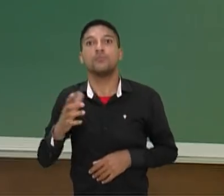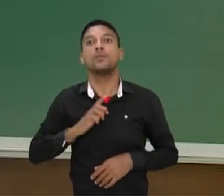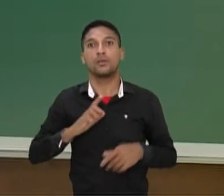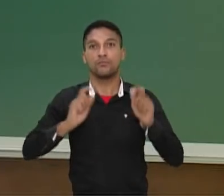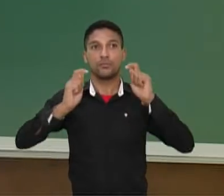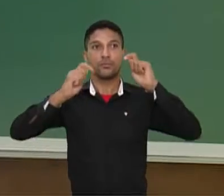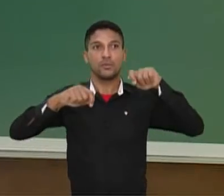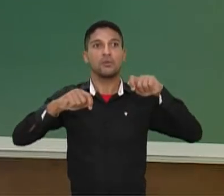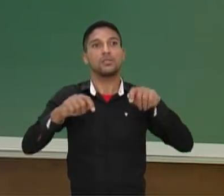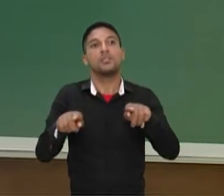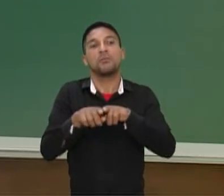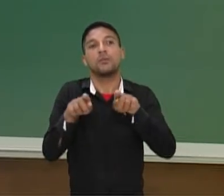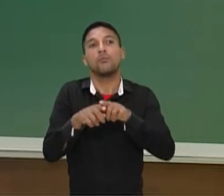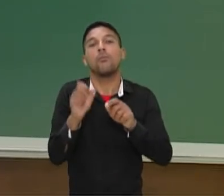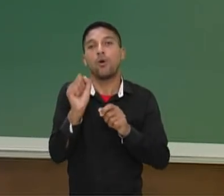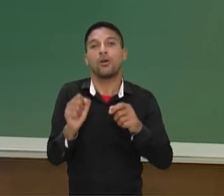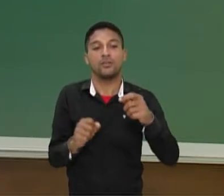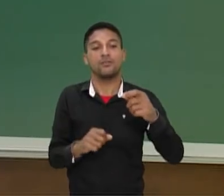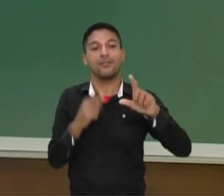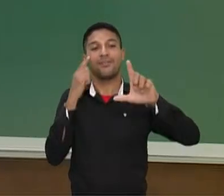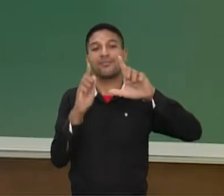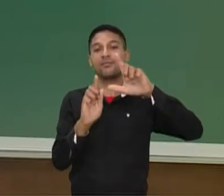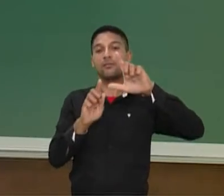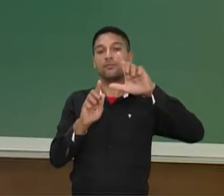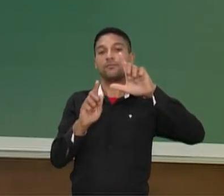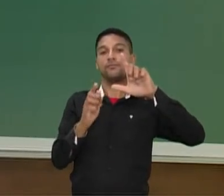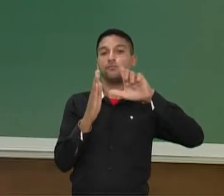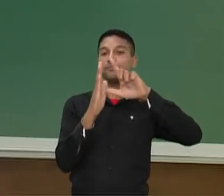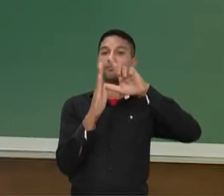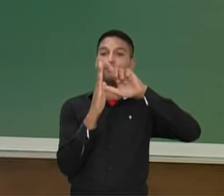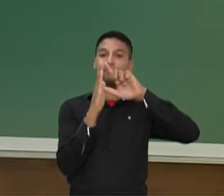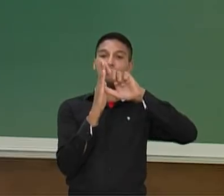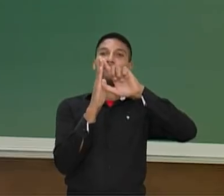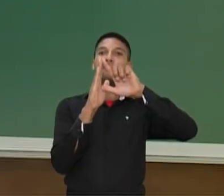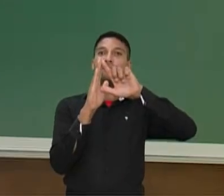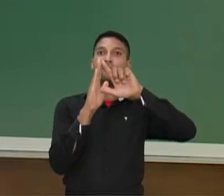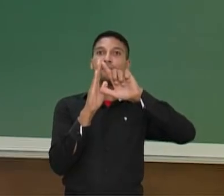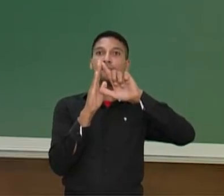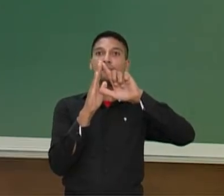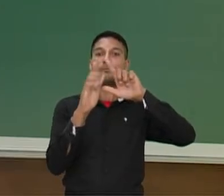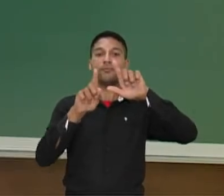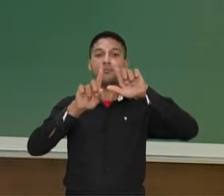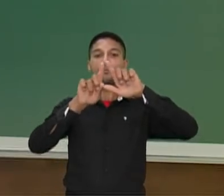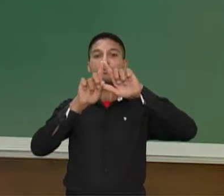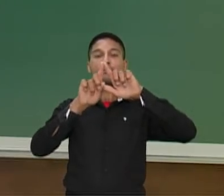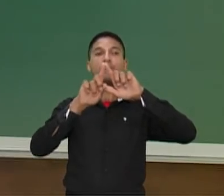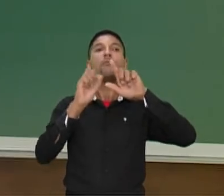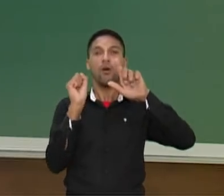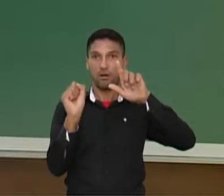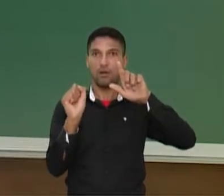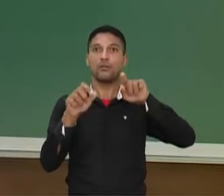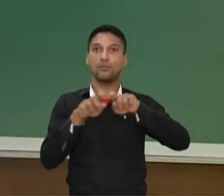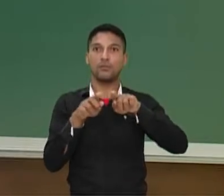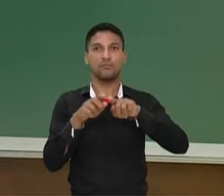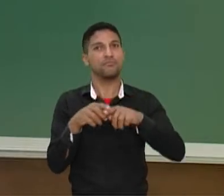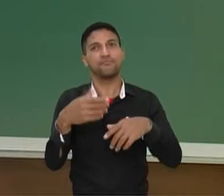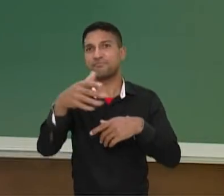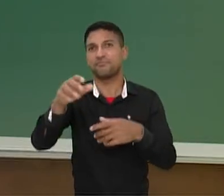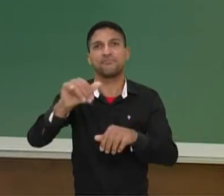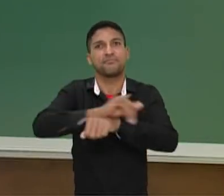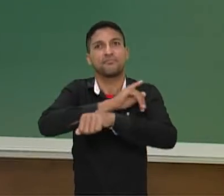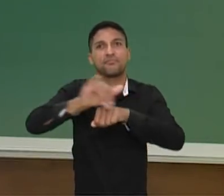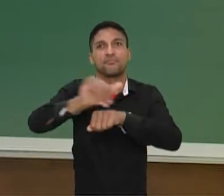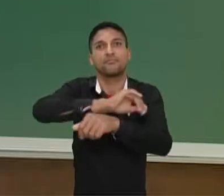poderia ter picado aqui, ó, um triângulo, pode ser. Aí você teria um retângulo e por aí vai. Tem